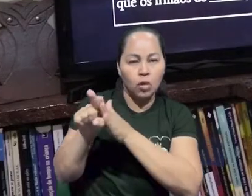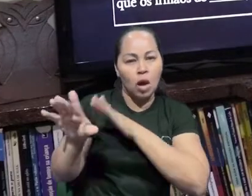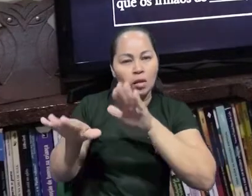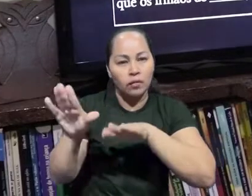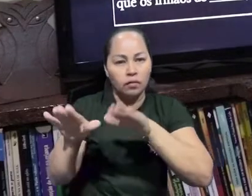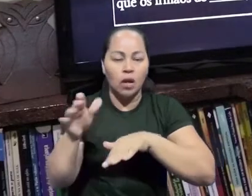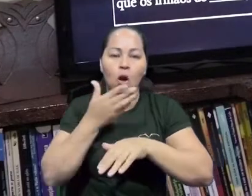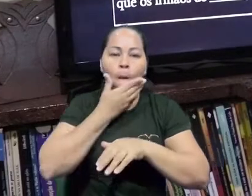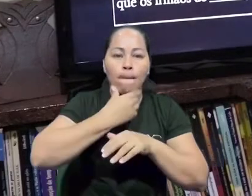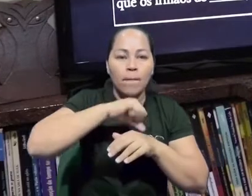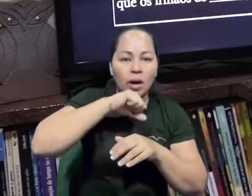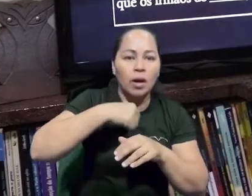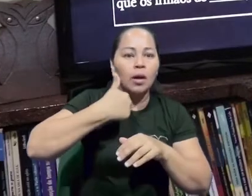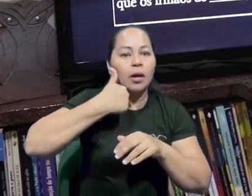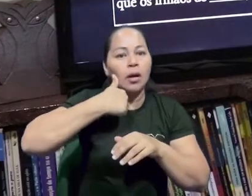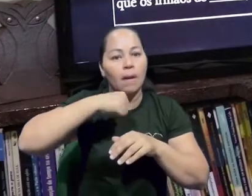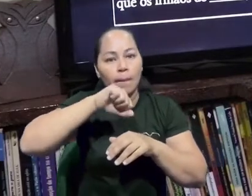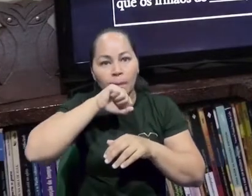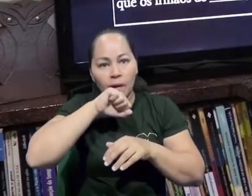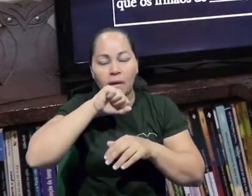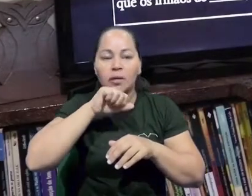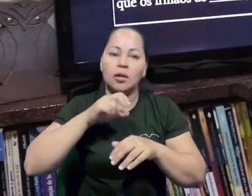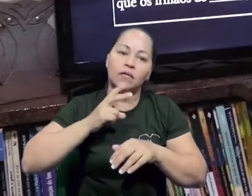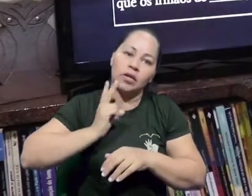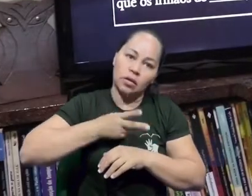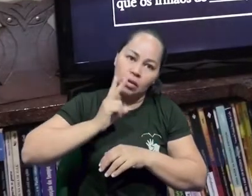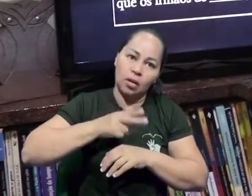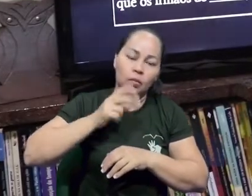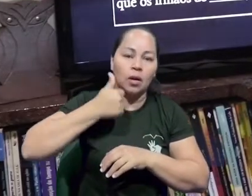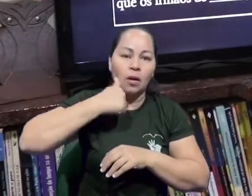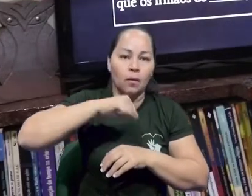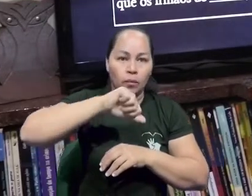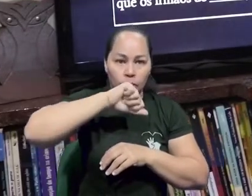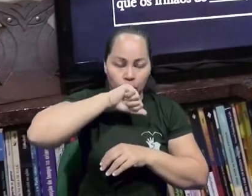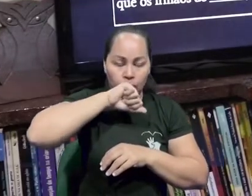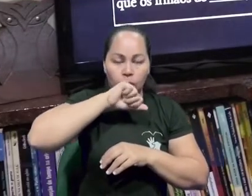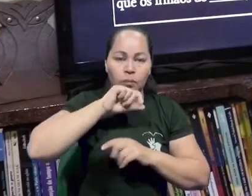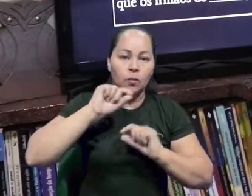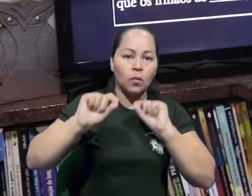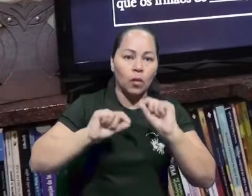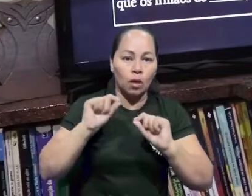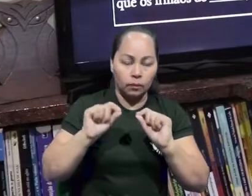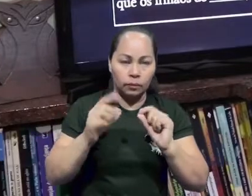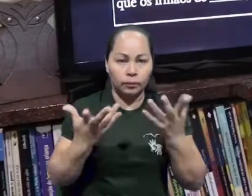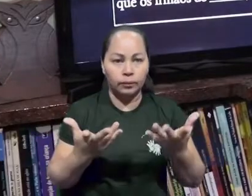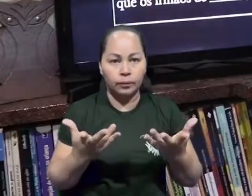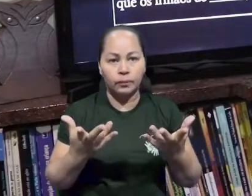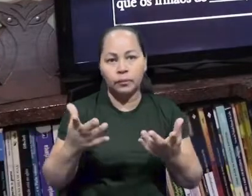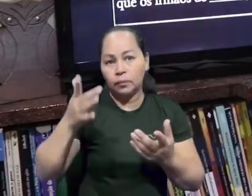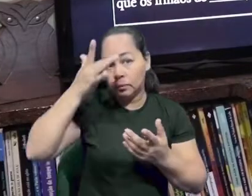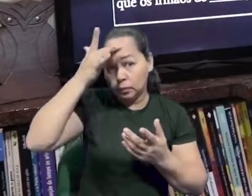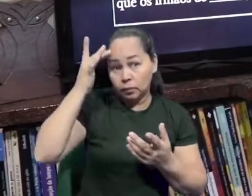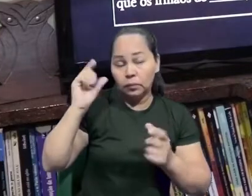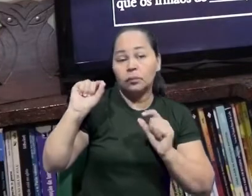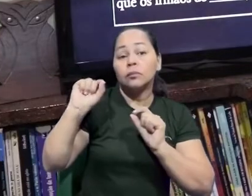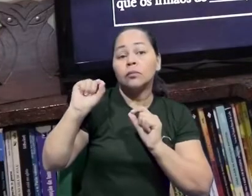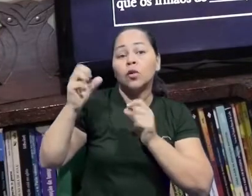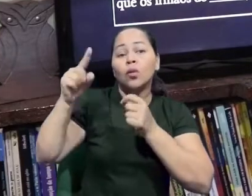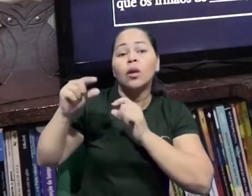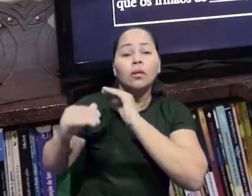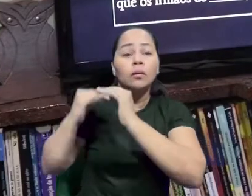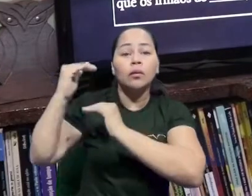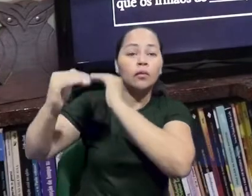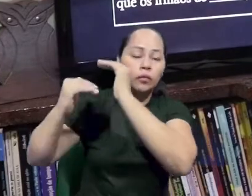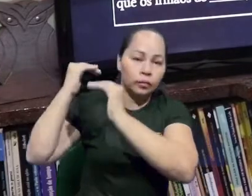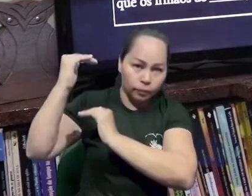vai ou o pai ou a mãe, mas muito provável serão as mães, né? A expectativa da responsável é